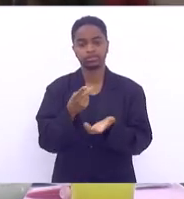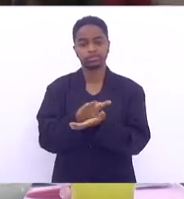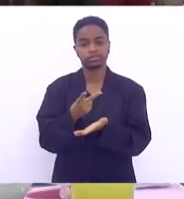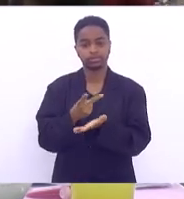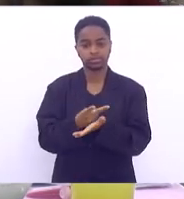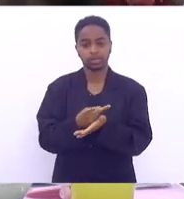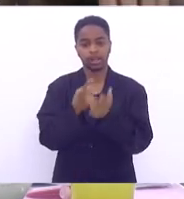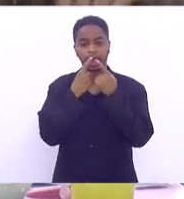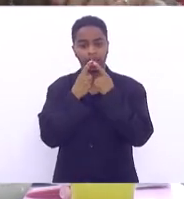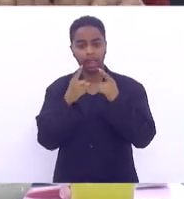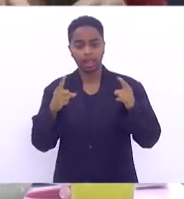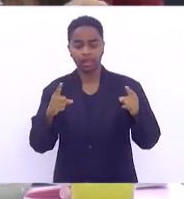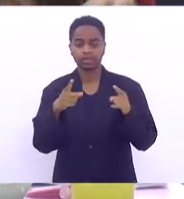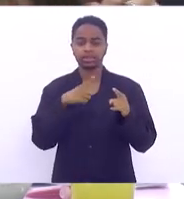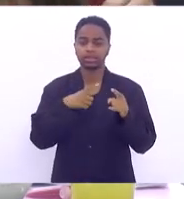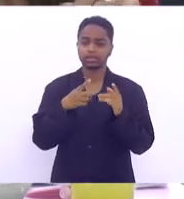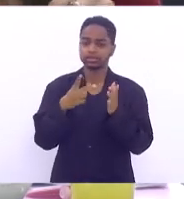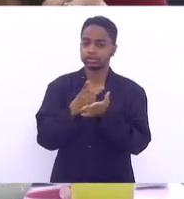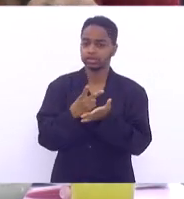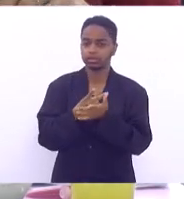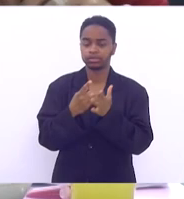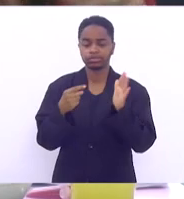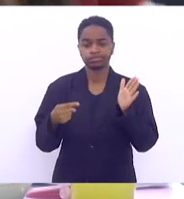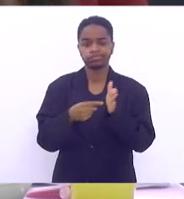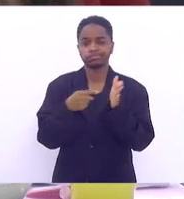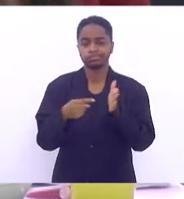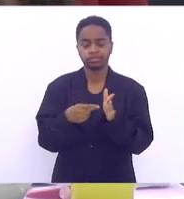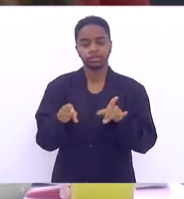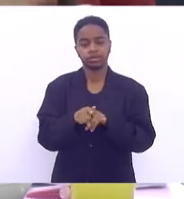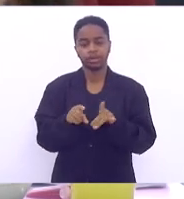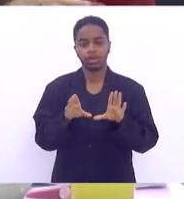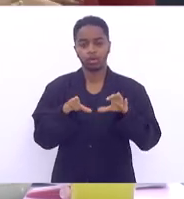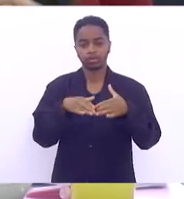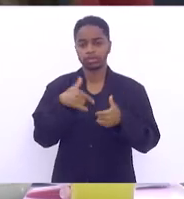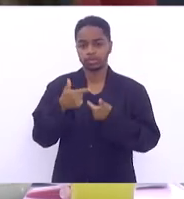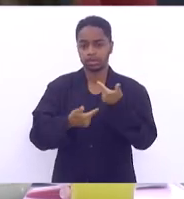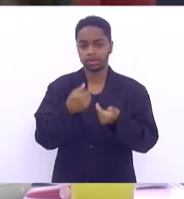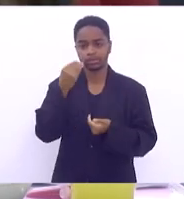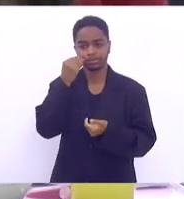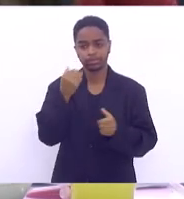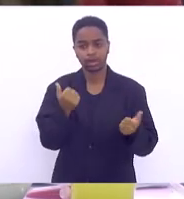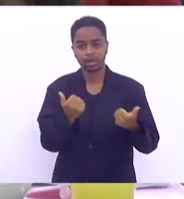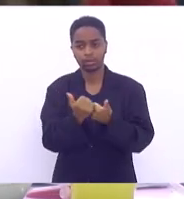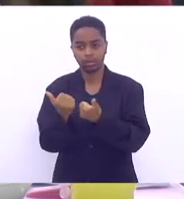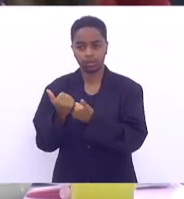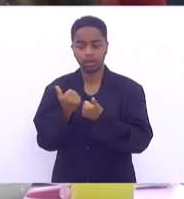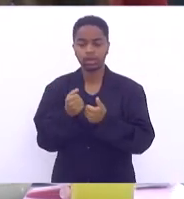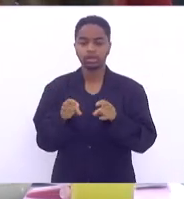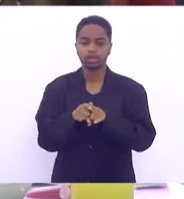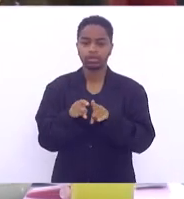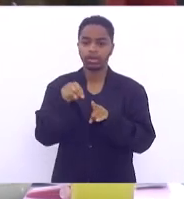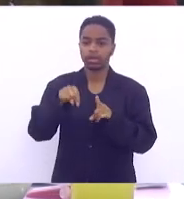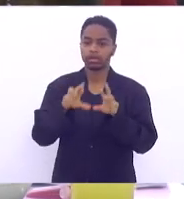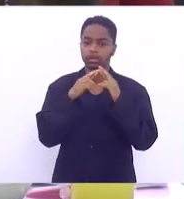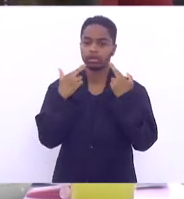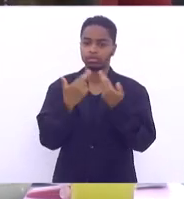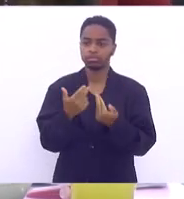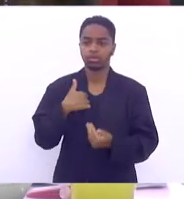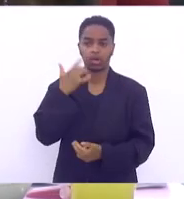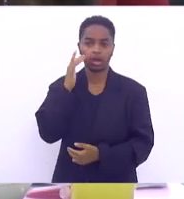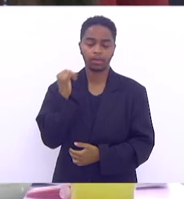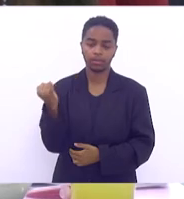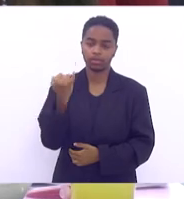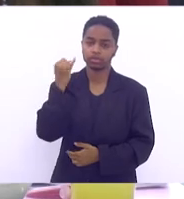recorrentes reclamações em relação a esse assunto, e a comissão tem trabalhado muito para dar esse auxílio, e essa audiência pública vai ser muito importante